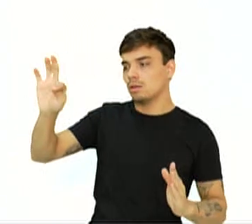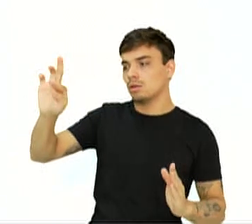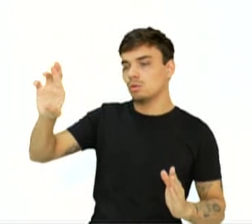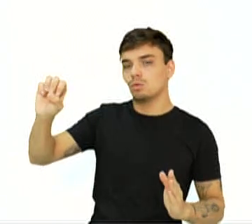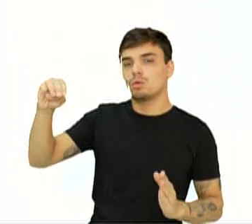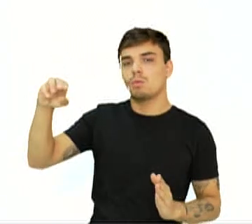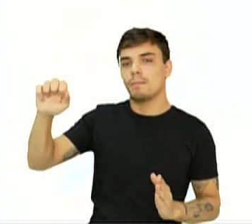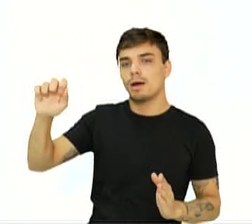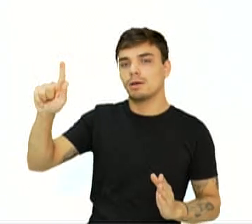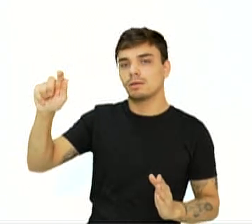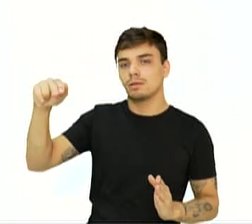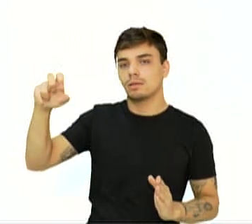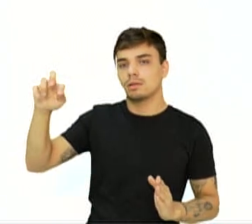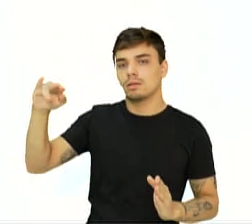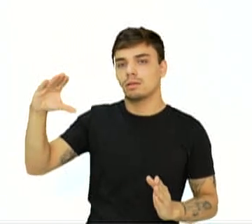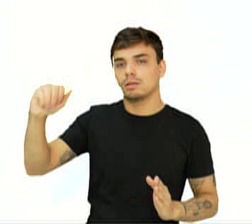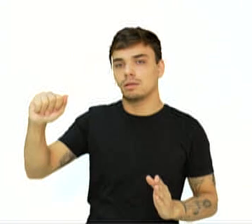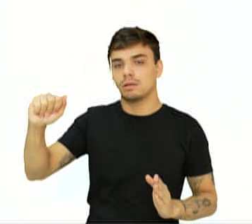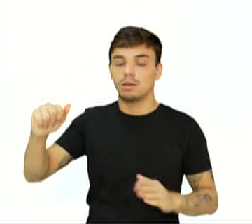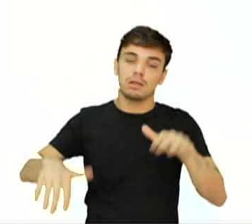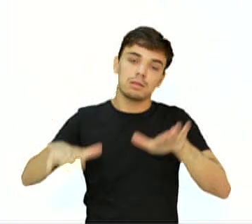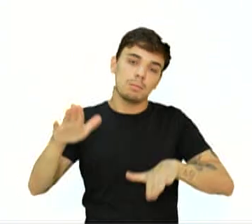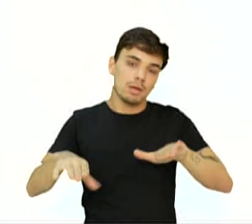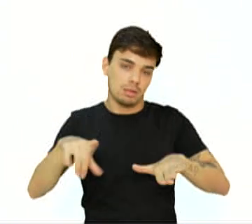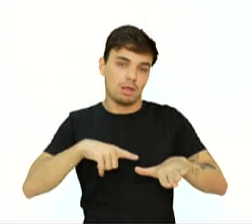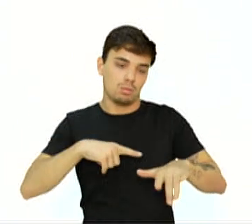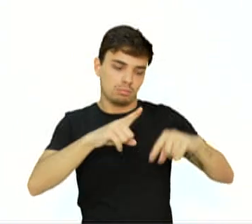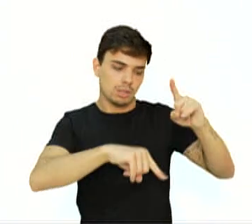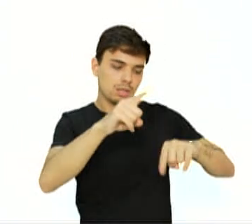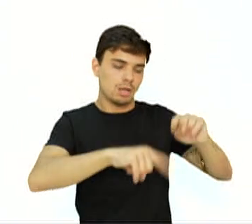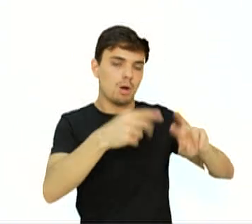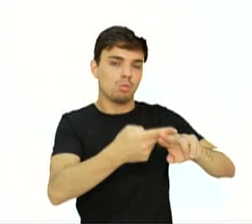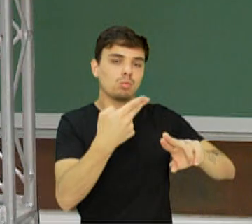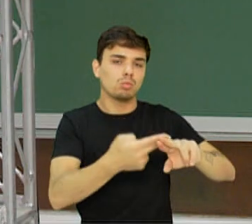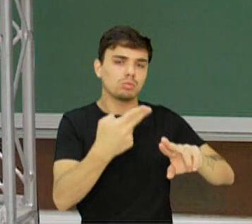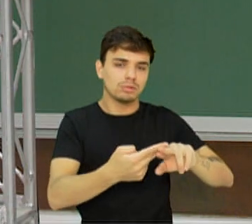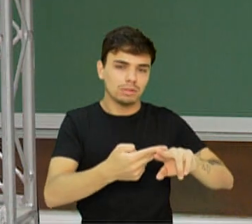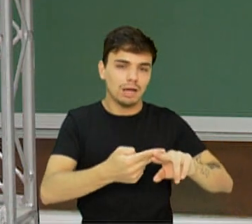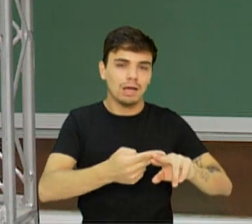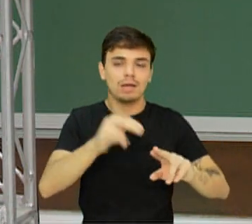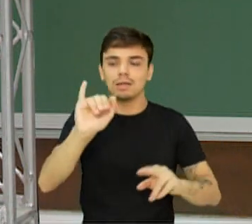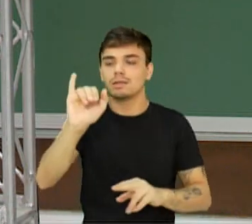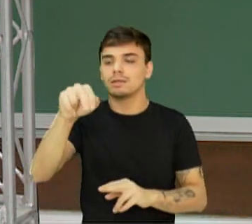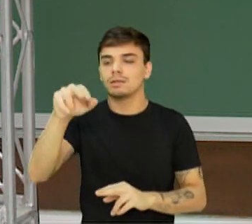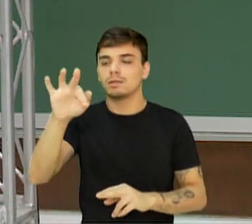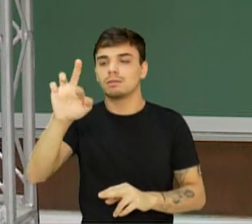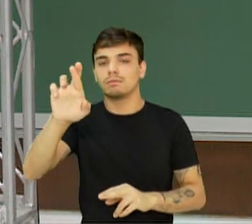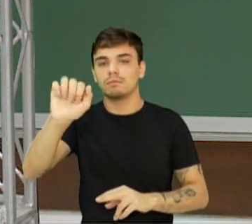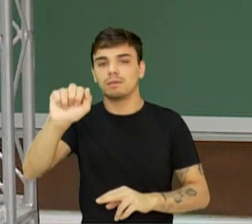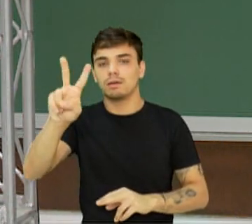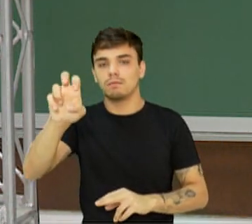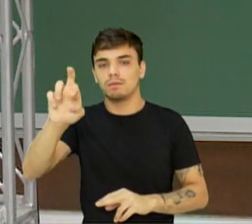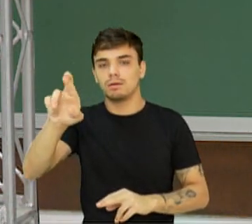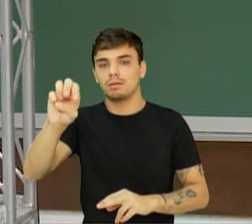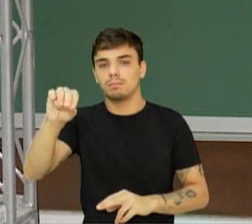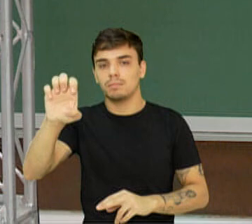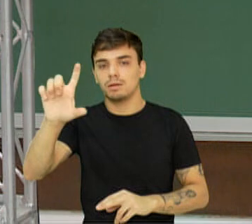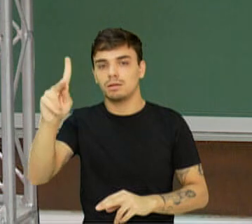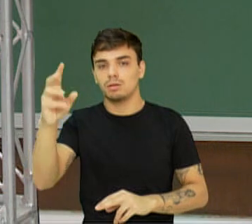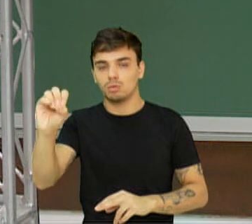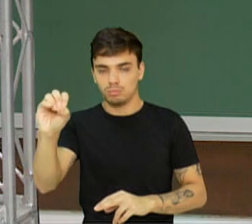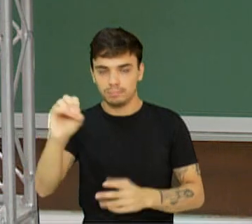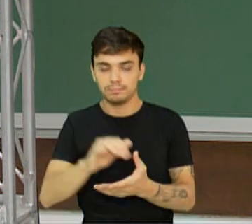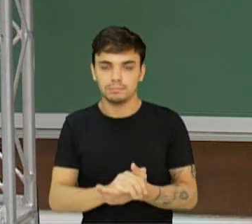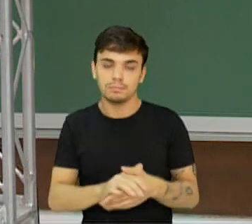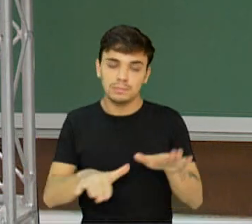infravermelho, né? Que é uma onda com um comprimento maior um pouco,